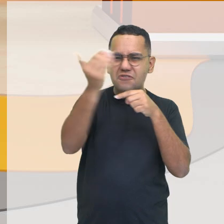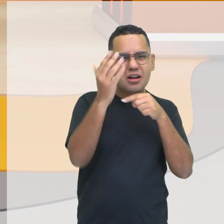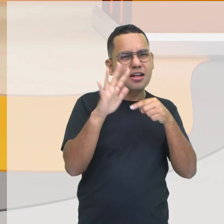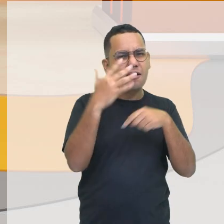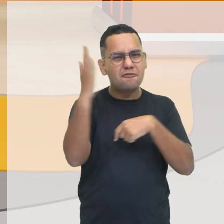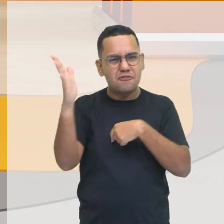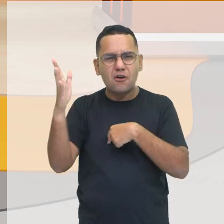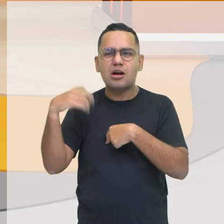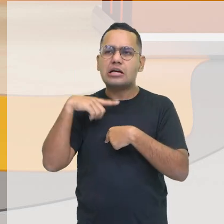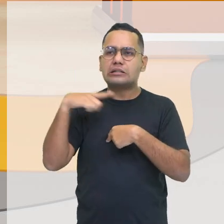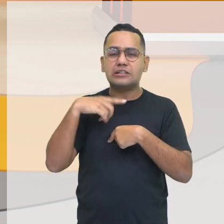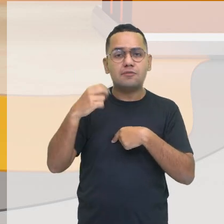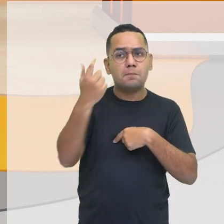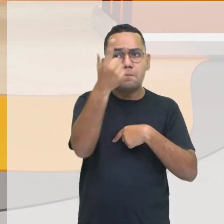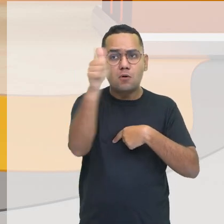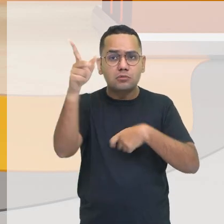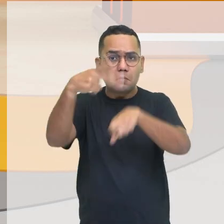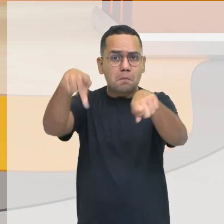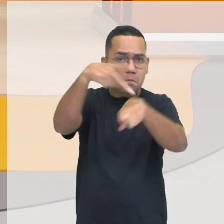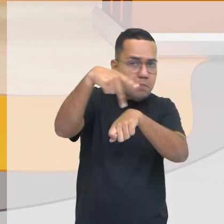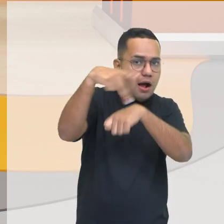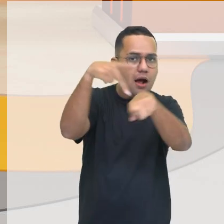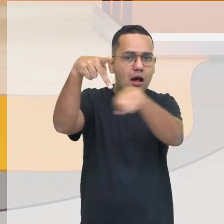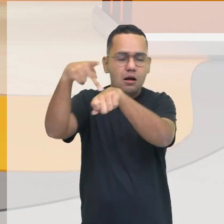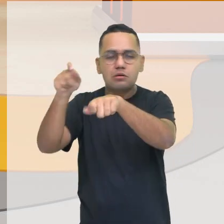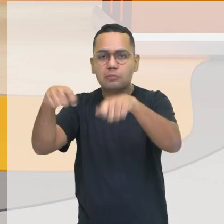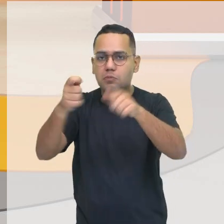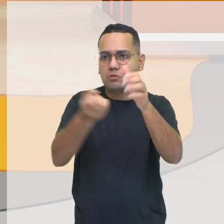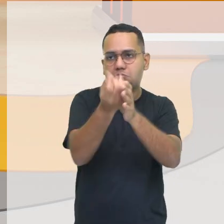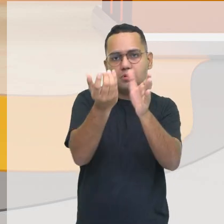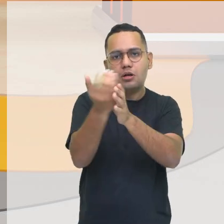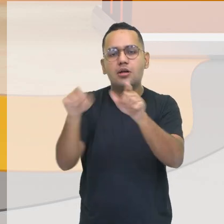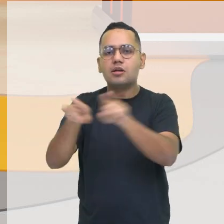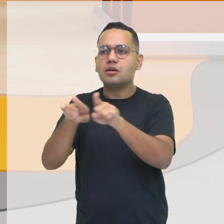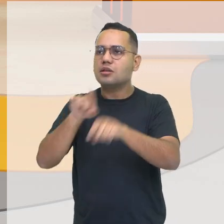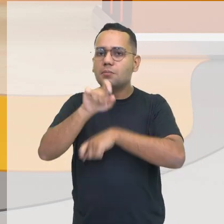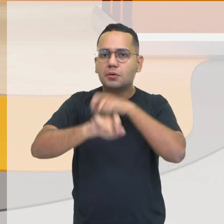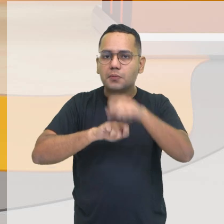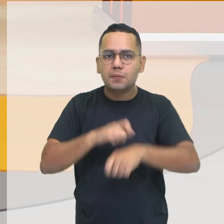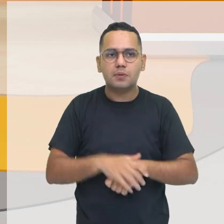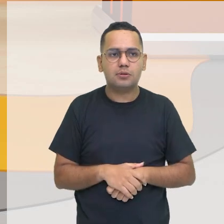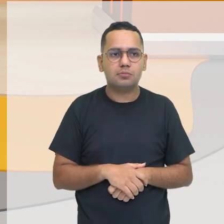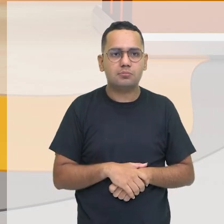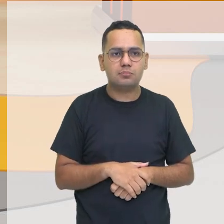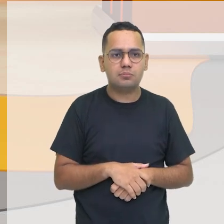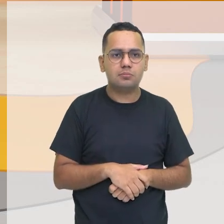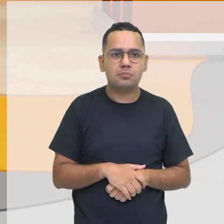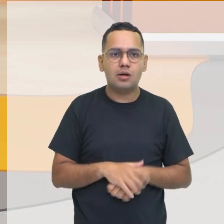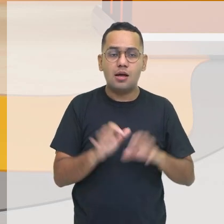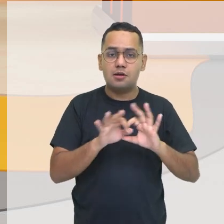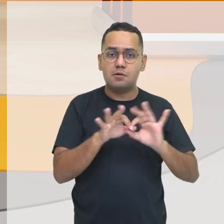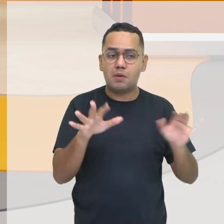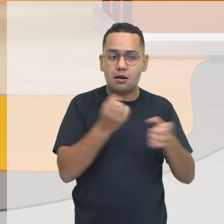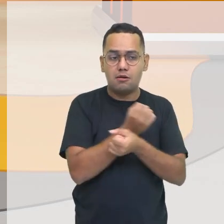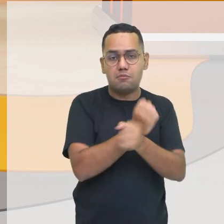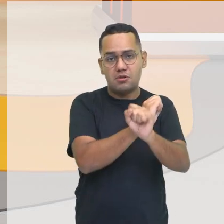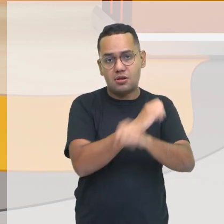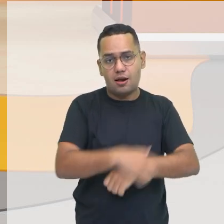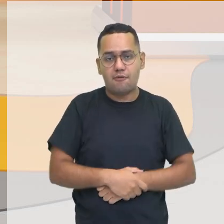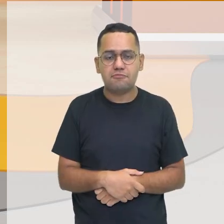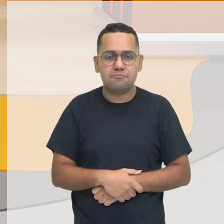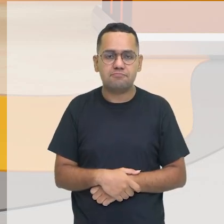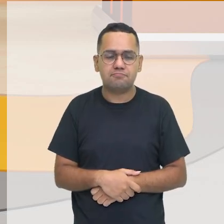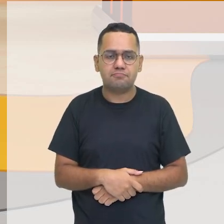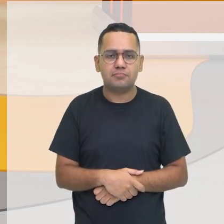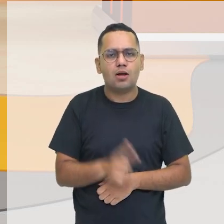externos, como concorrência internacional, como também a abolição da escravatura, que vai ser um problema interno,